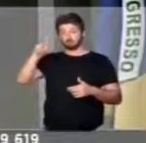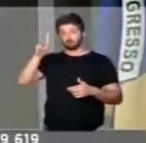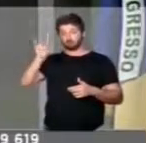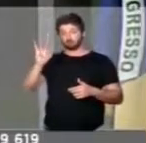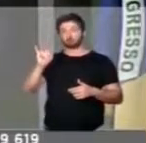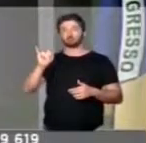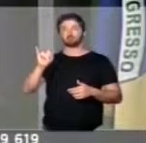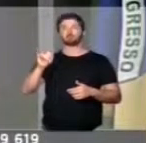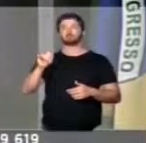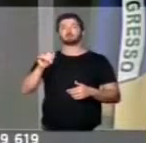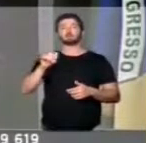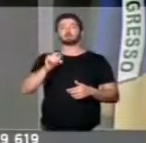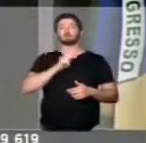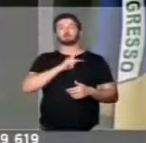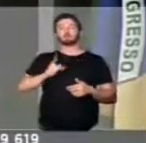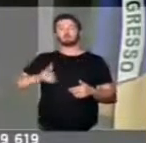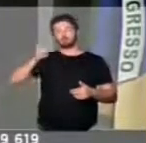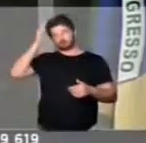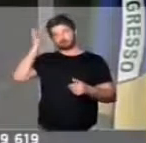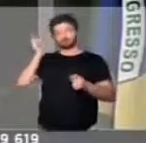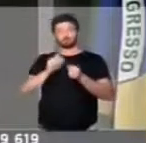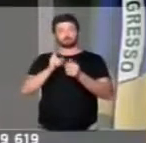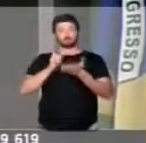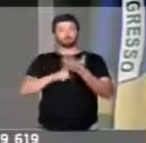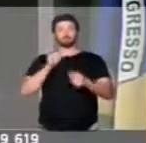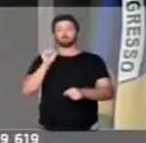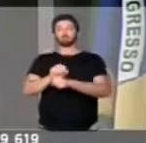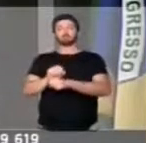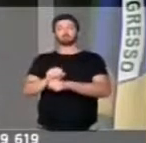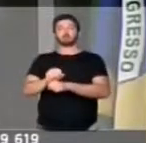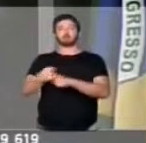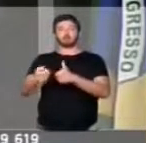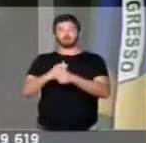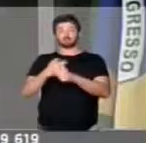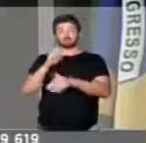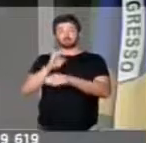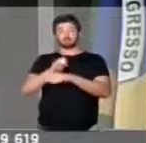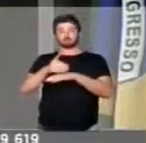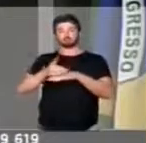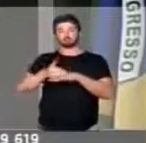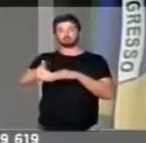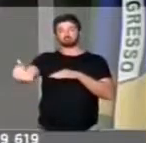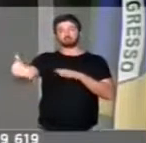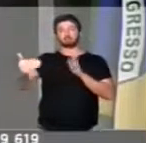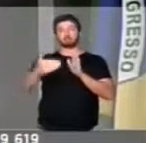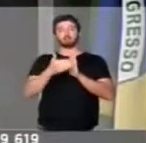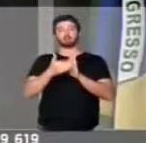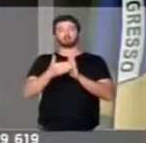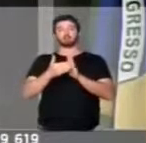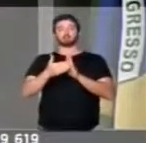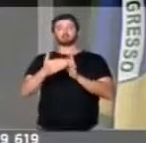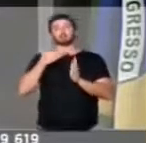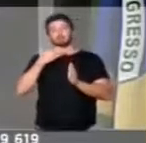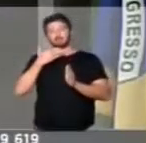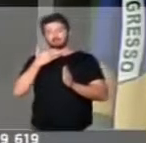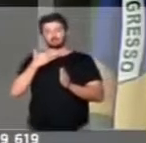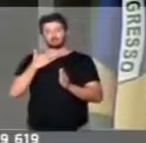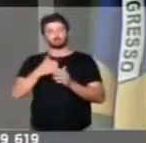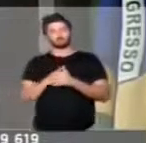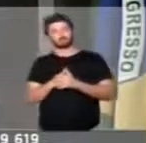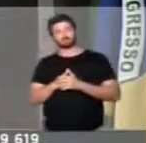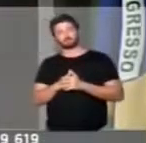O presidente Michel Temer, ele anuncia o acordo que suspende a dívida dos estados até o fim do